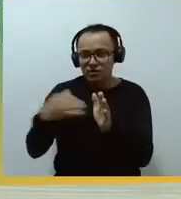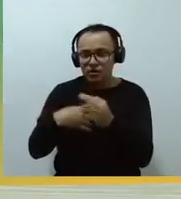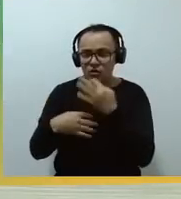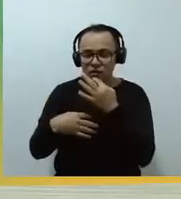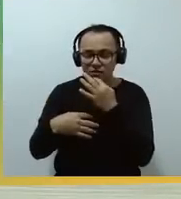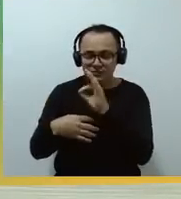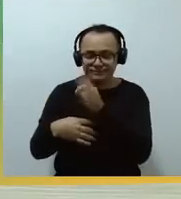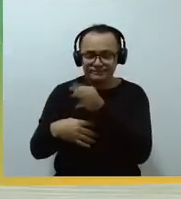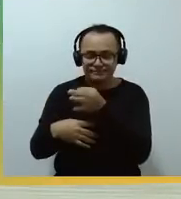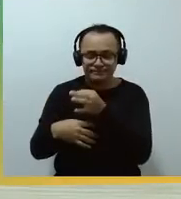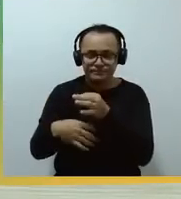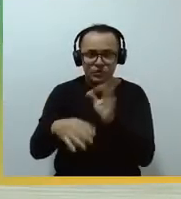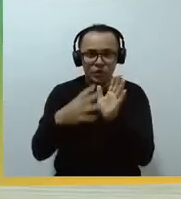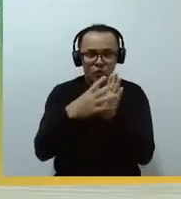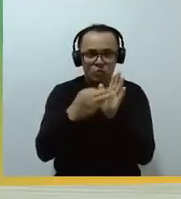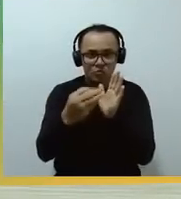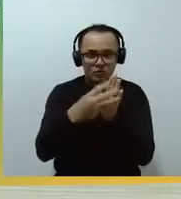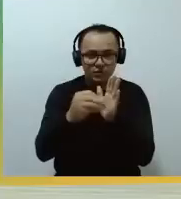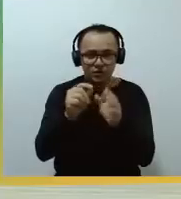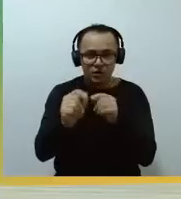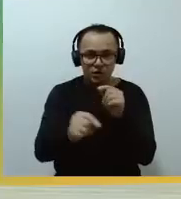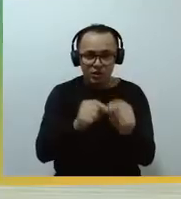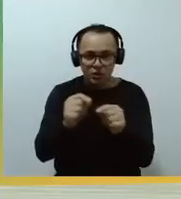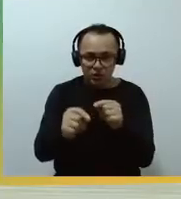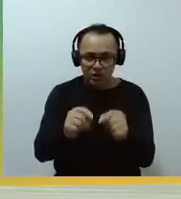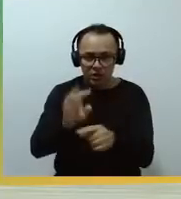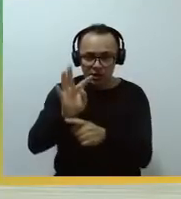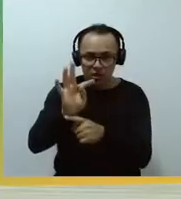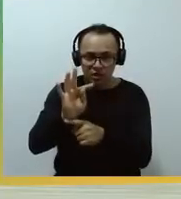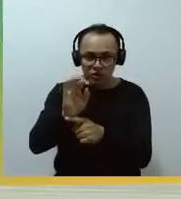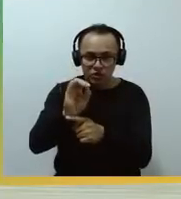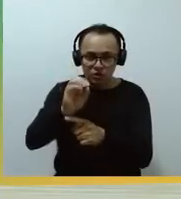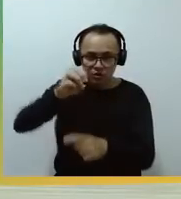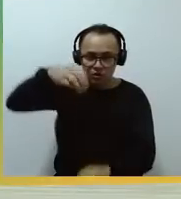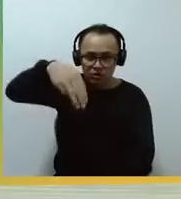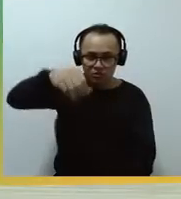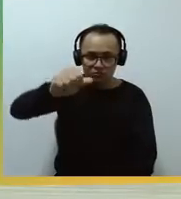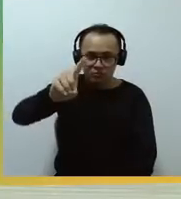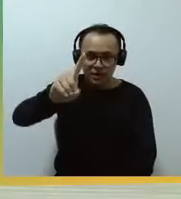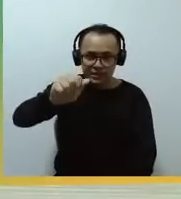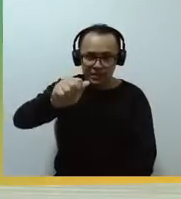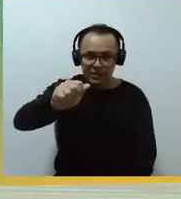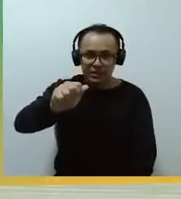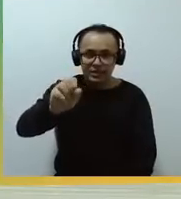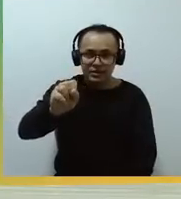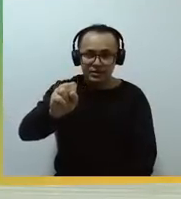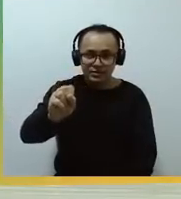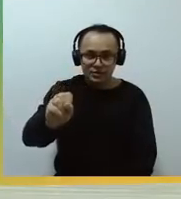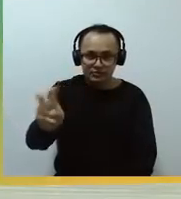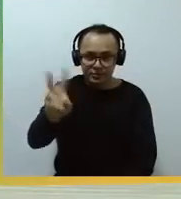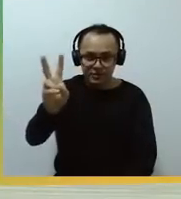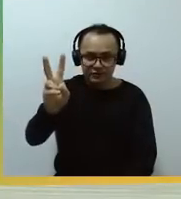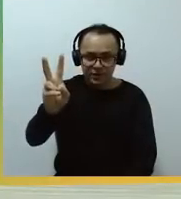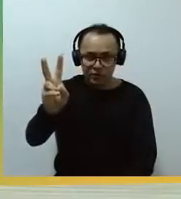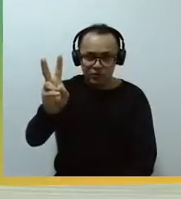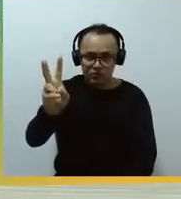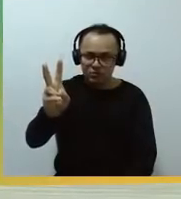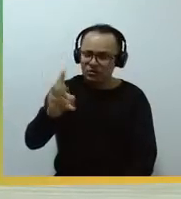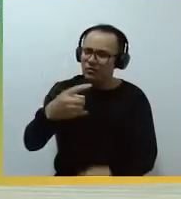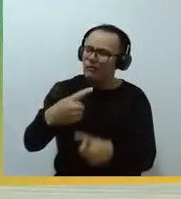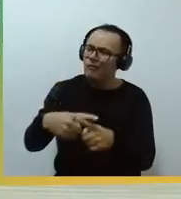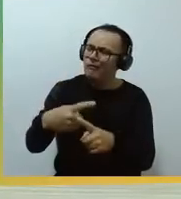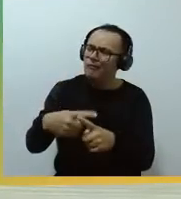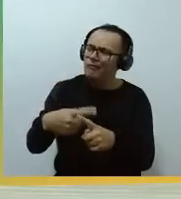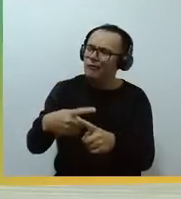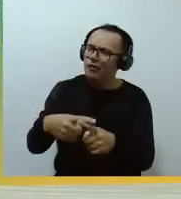licitação escolhido foi de tomada de preço e não foi de concorrência, mesmo sendo um volume grande. Por que, que na época, o senhor se recorda, porque